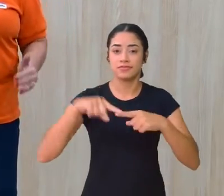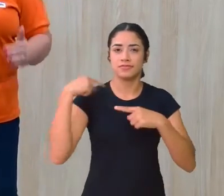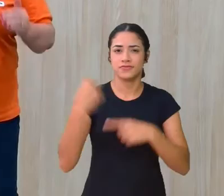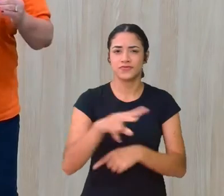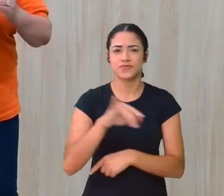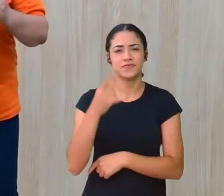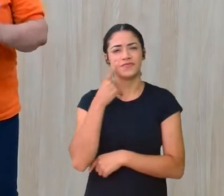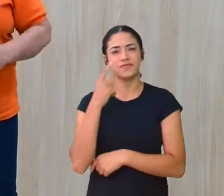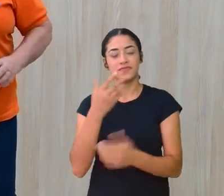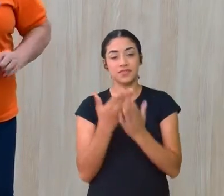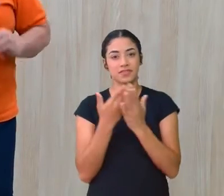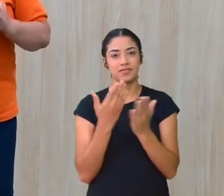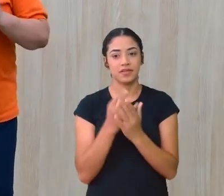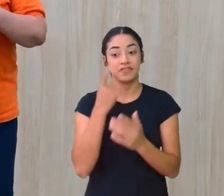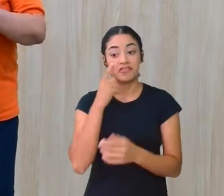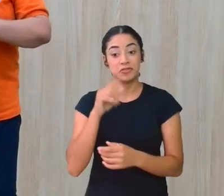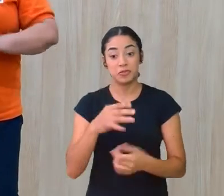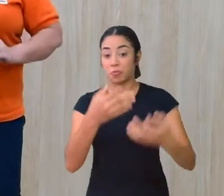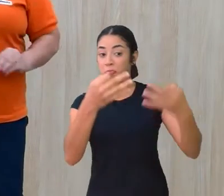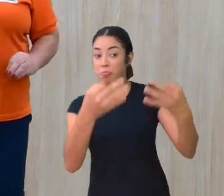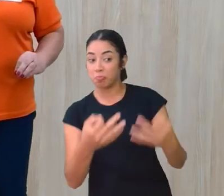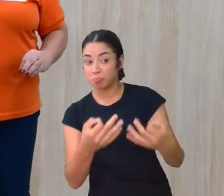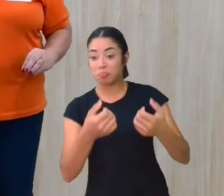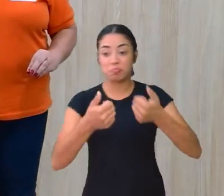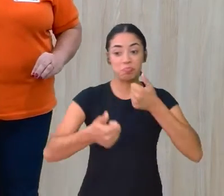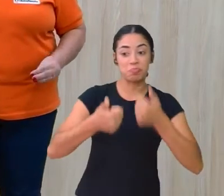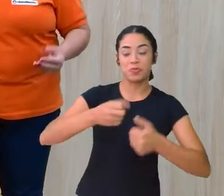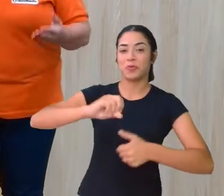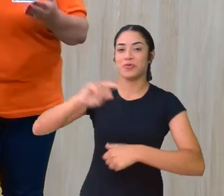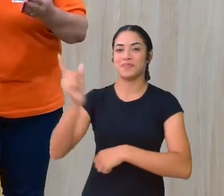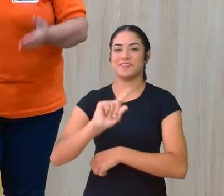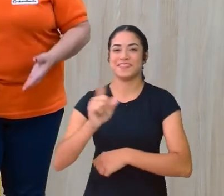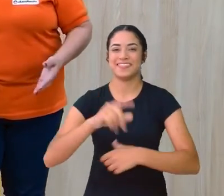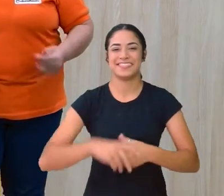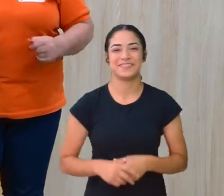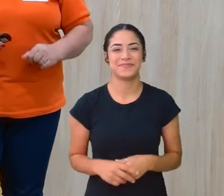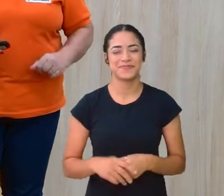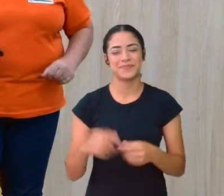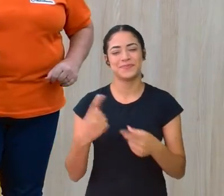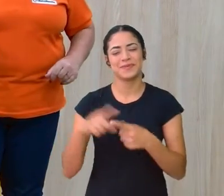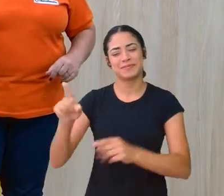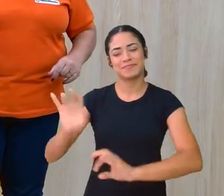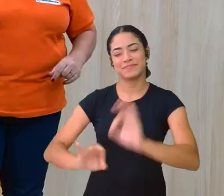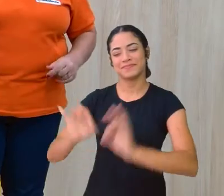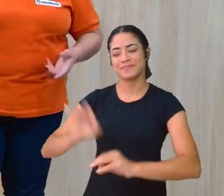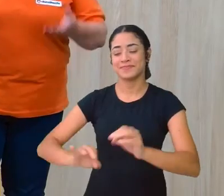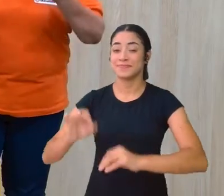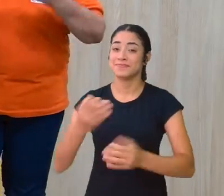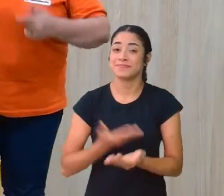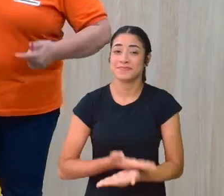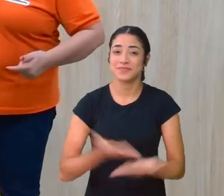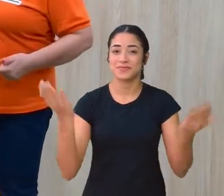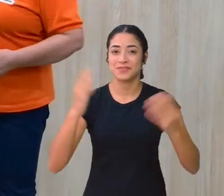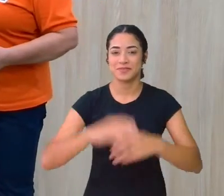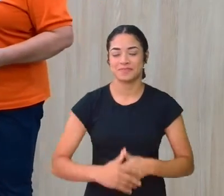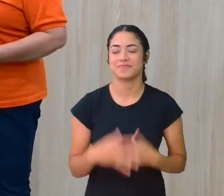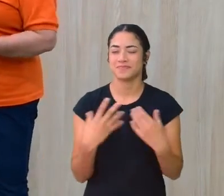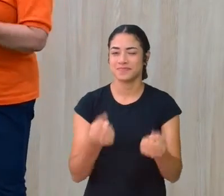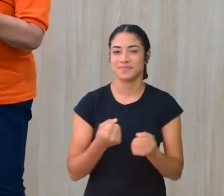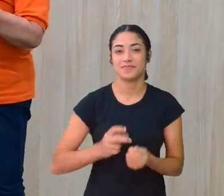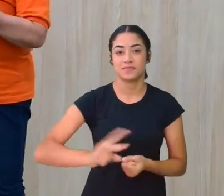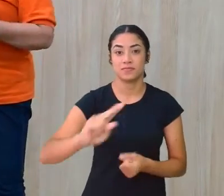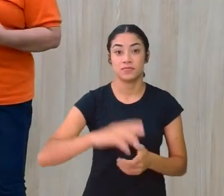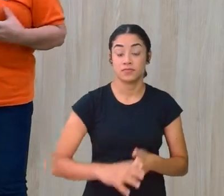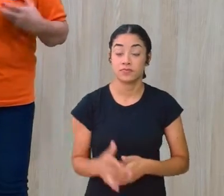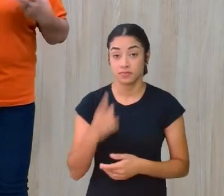se a gente deu conta de tudo que ela construiu com muito carinho para vocês, alunos do 8º ano. Mas vamos lá. Aí